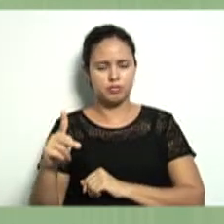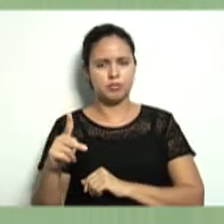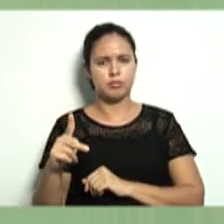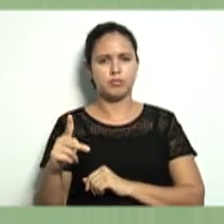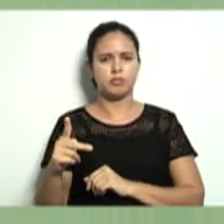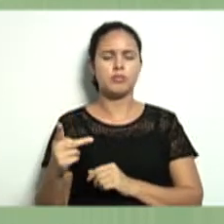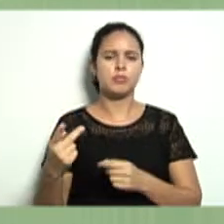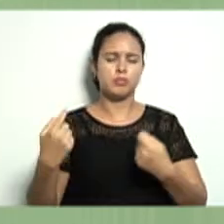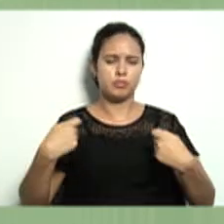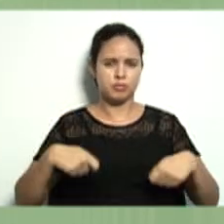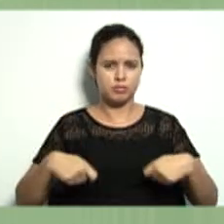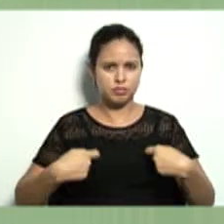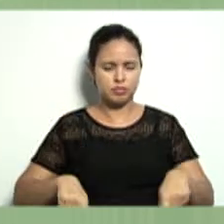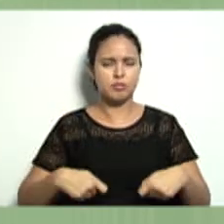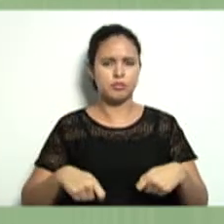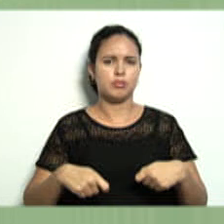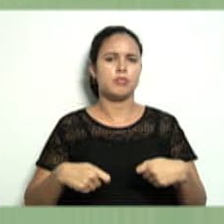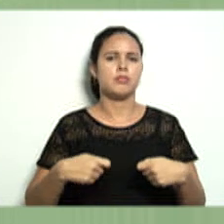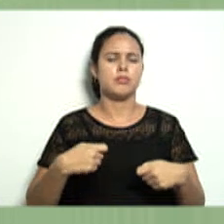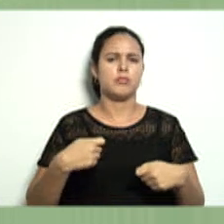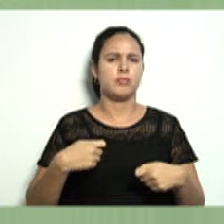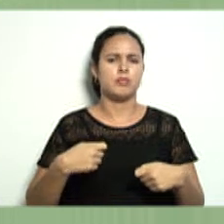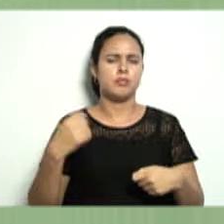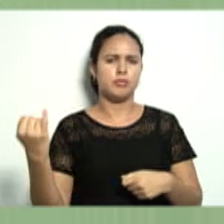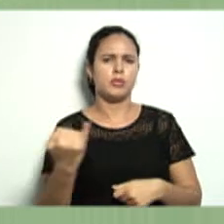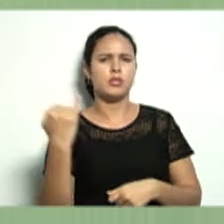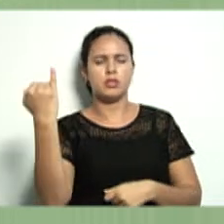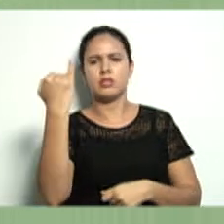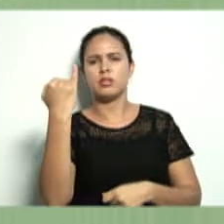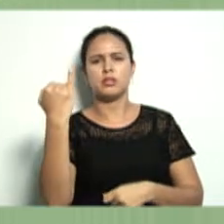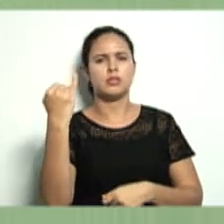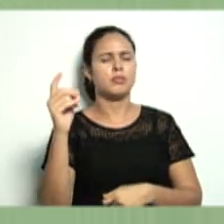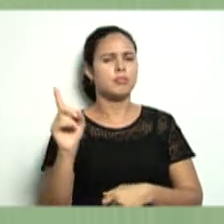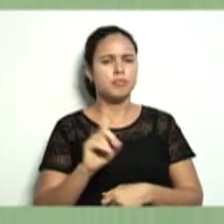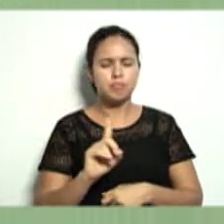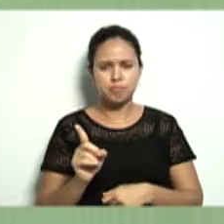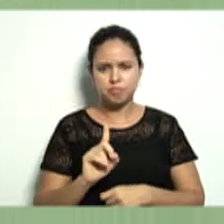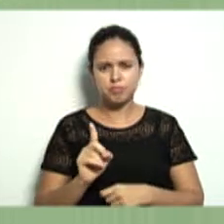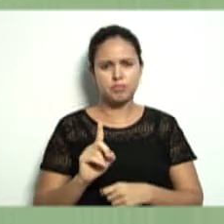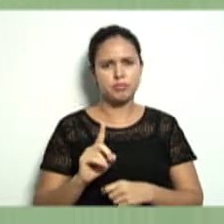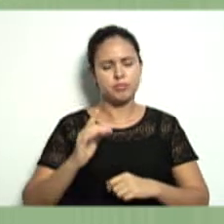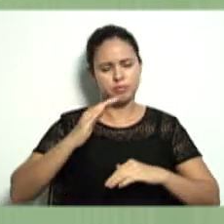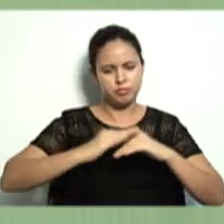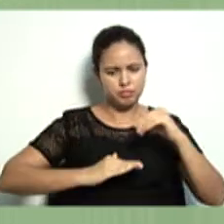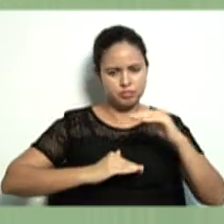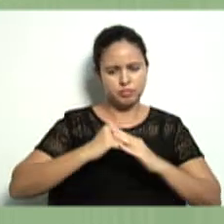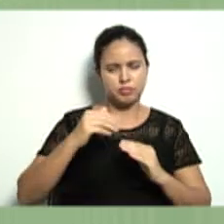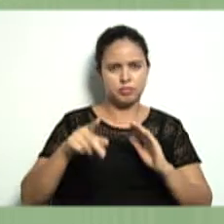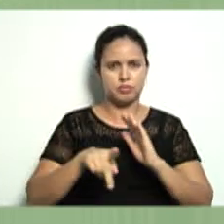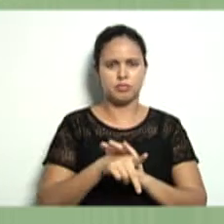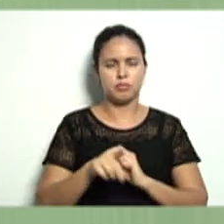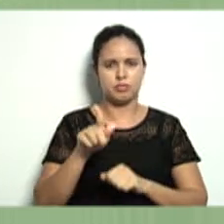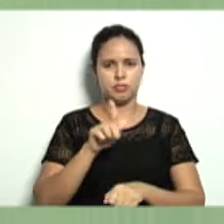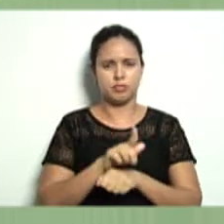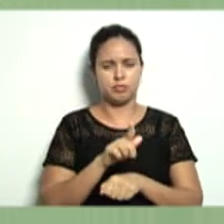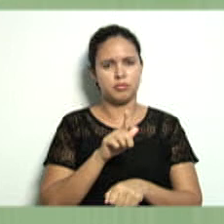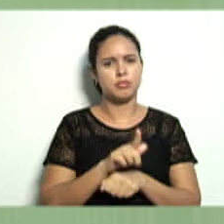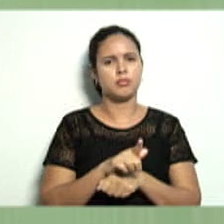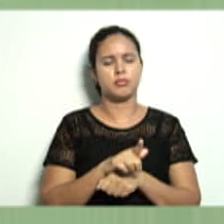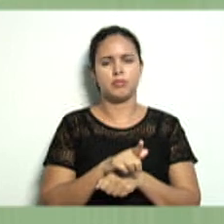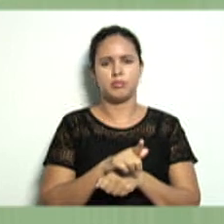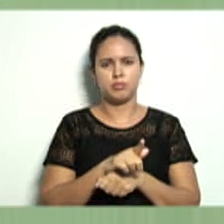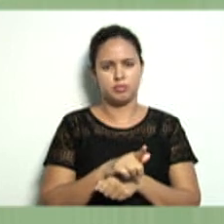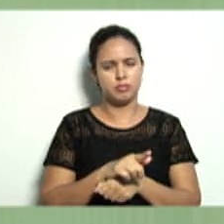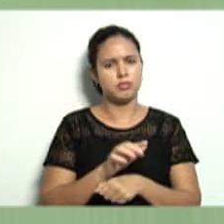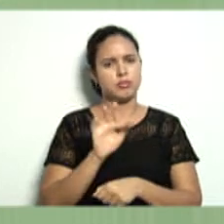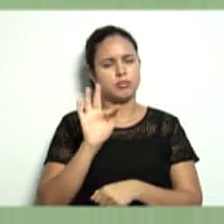é relevante e referente à atenção dos profissionais da gestão. Essa é falsa.